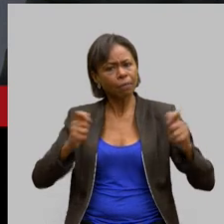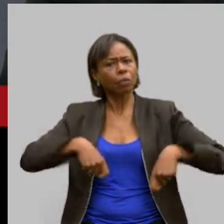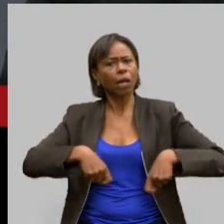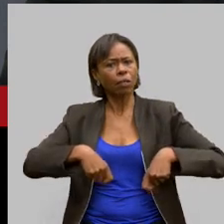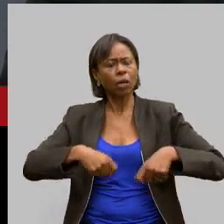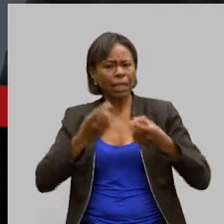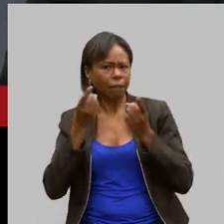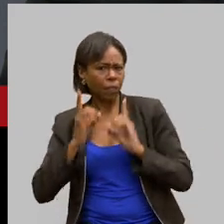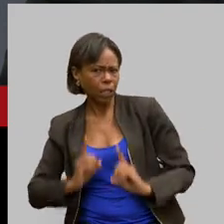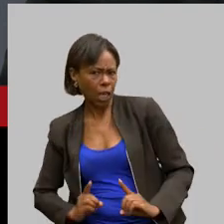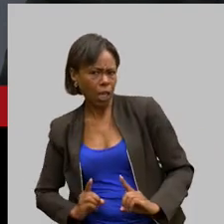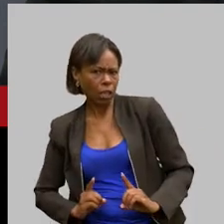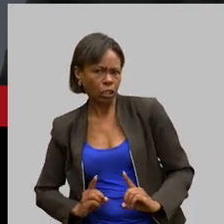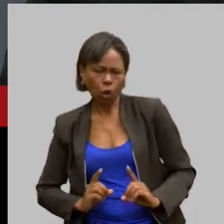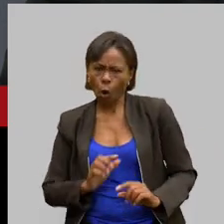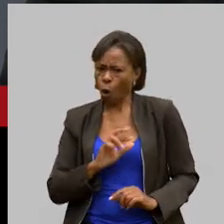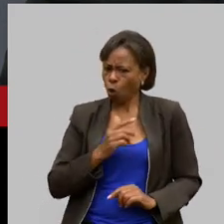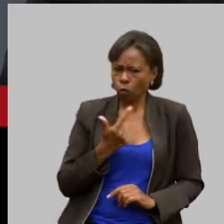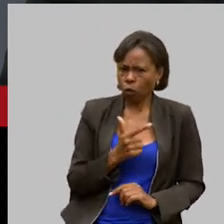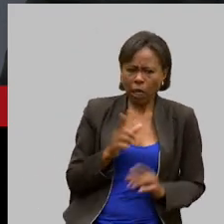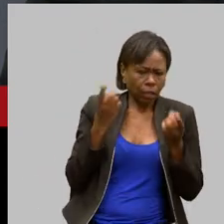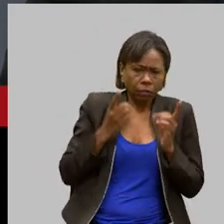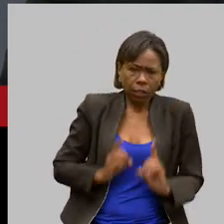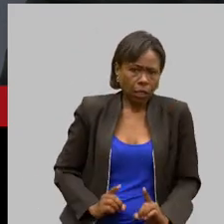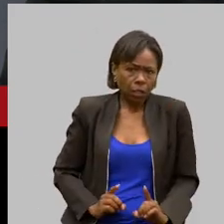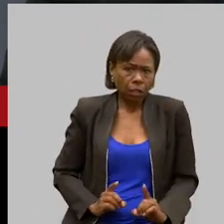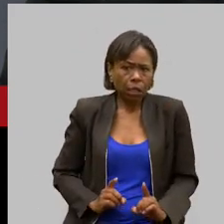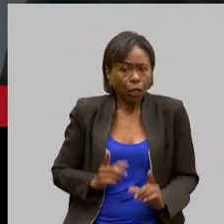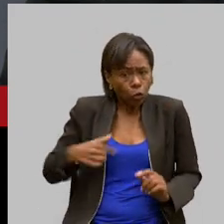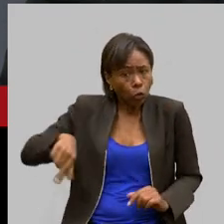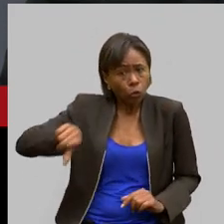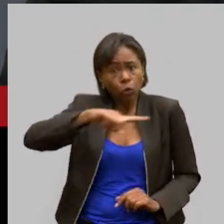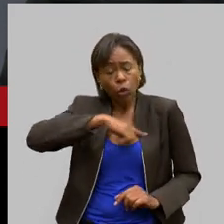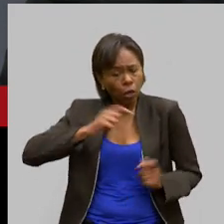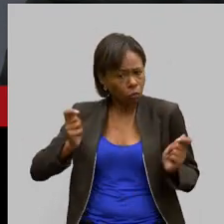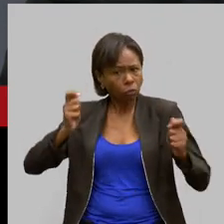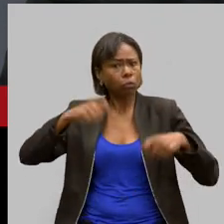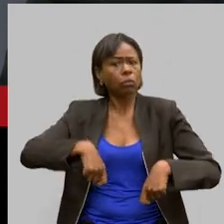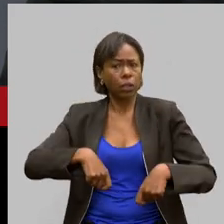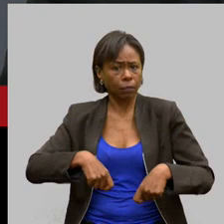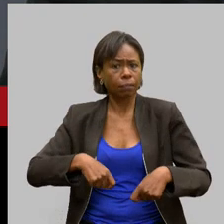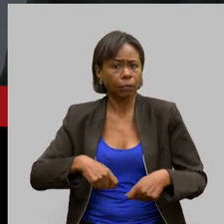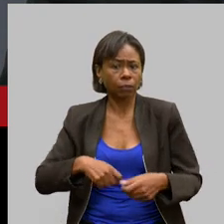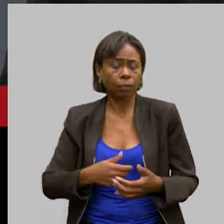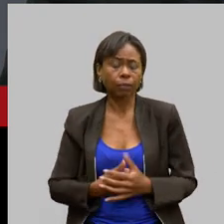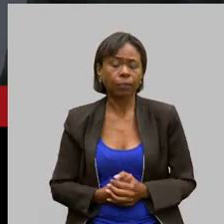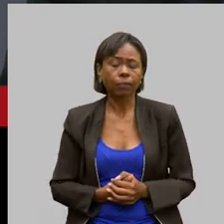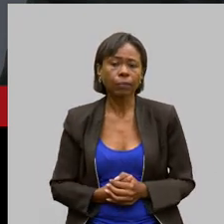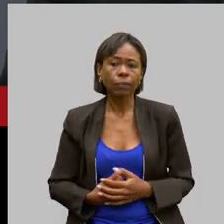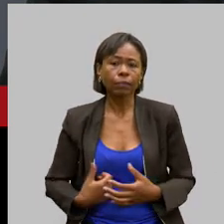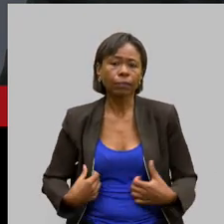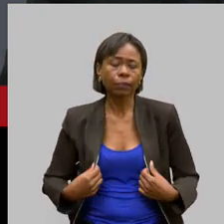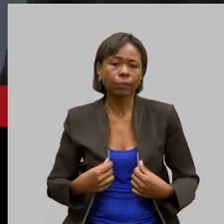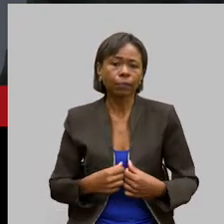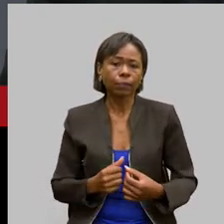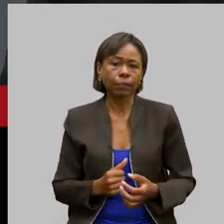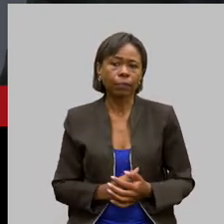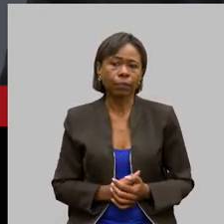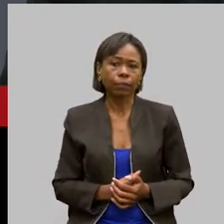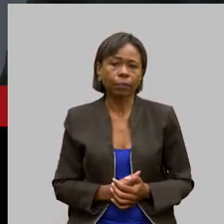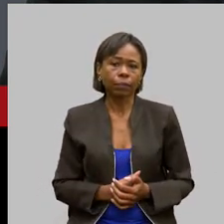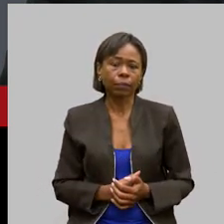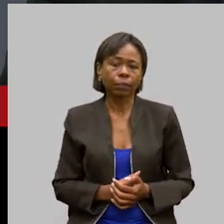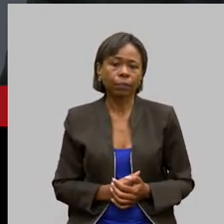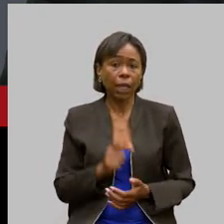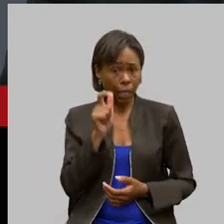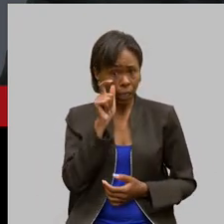não Salv salva até um laudo que comprove isso em contrário não é verdade eh e é muito interessante